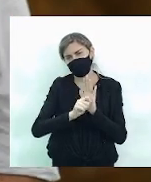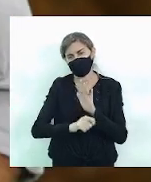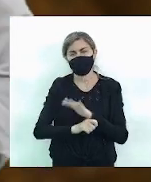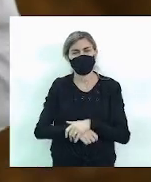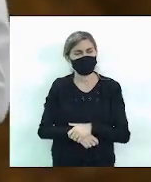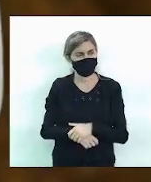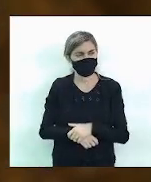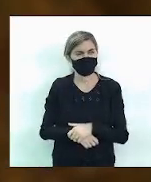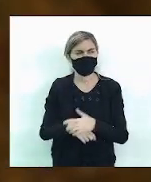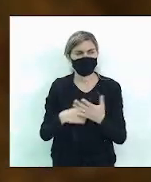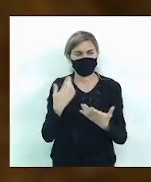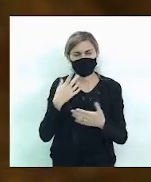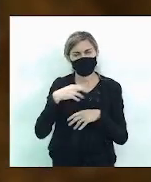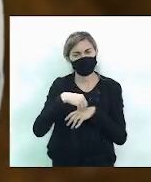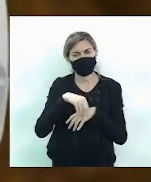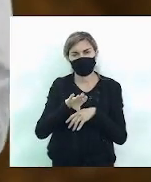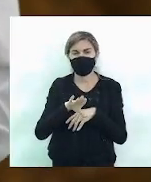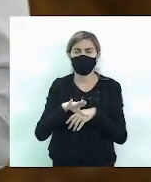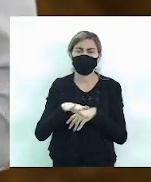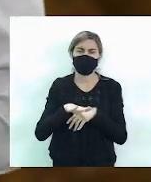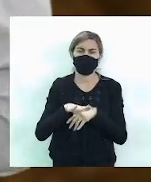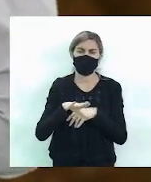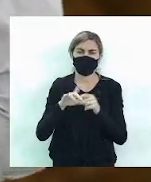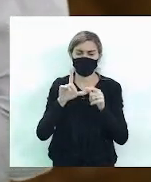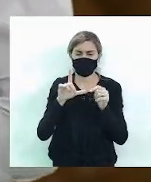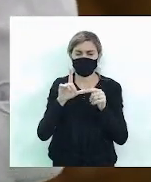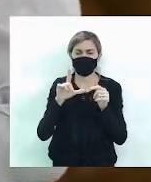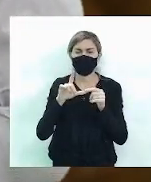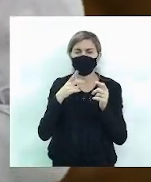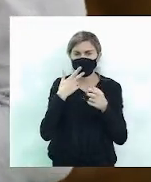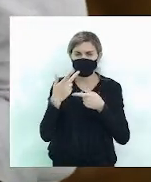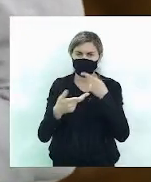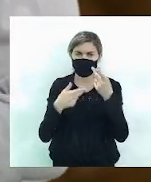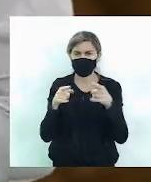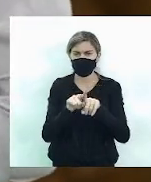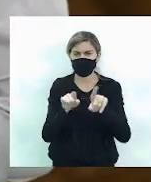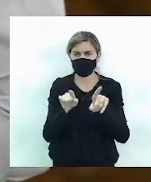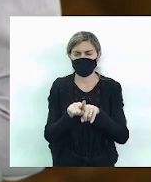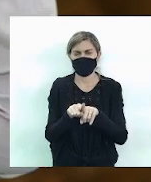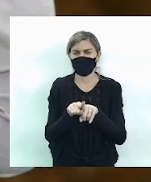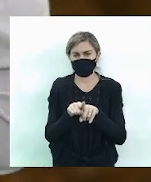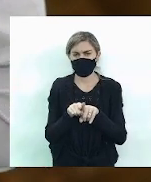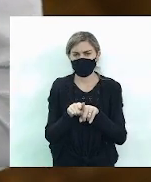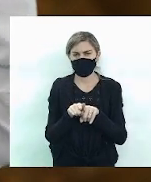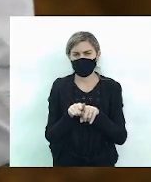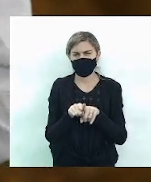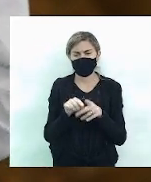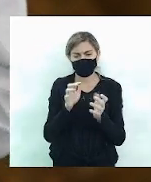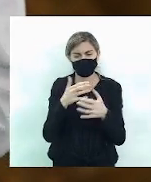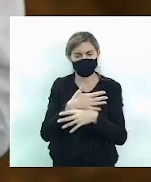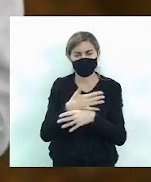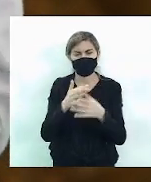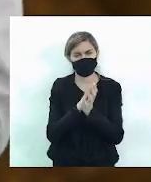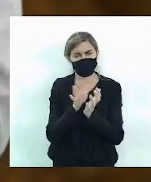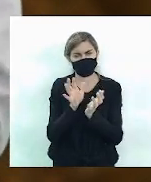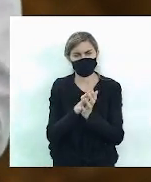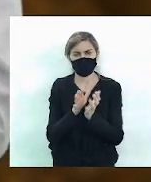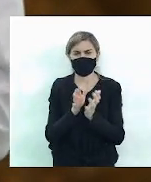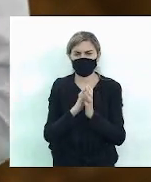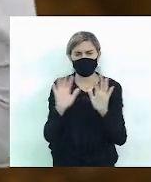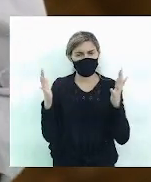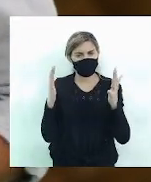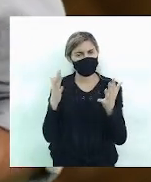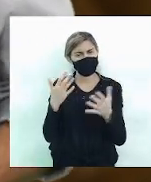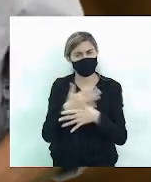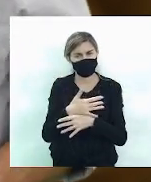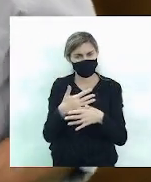acho que a gente colocou aí, eu trouxe mais uma letra que fala também da questão da cidade grande, do Recife. É uma homenagem ao Recife.